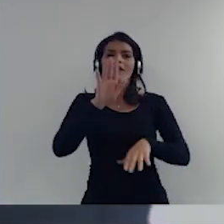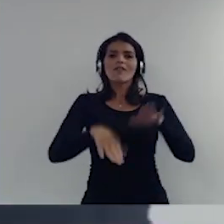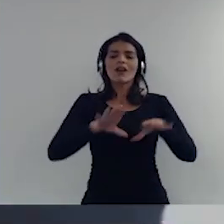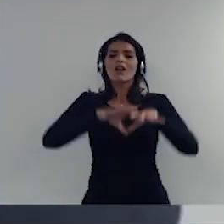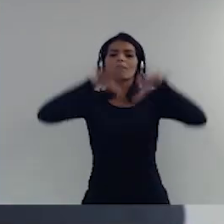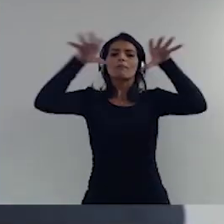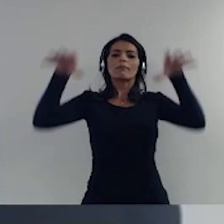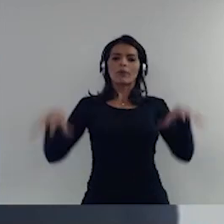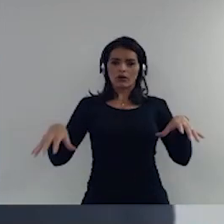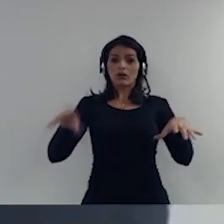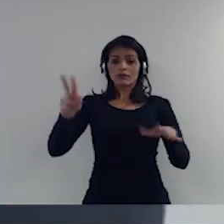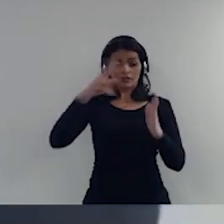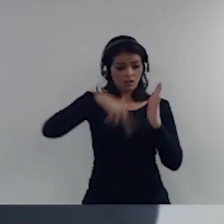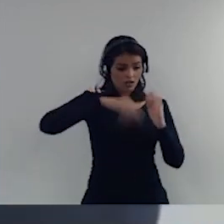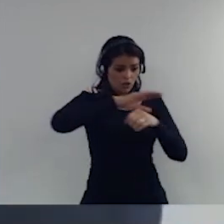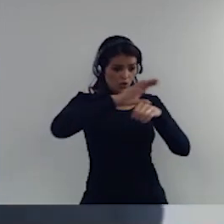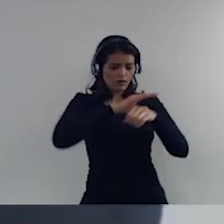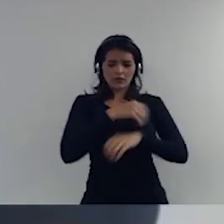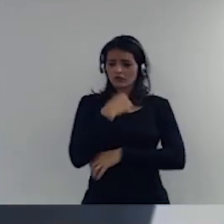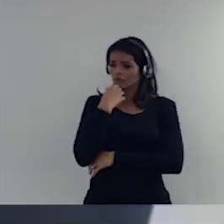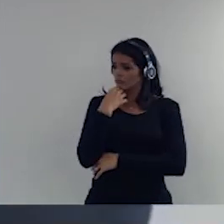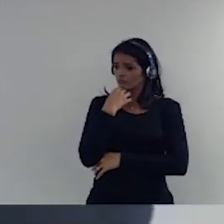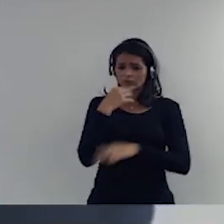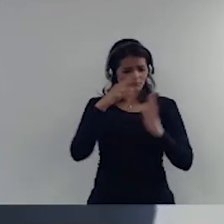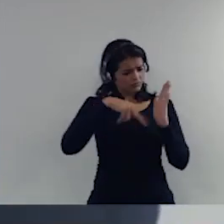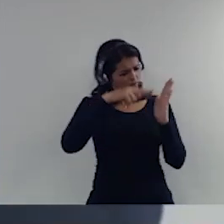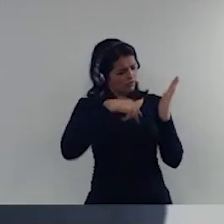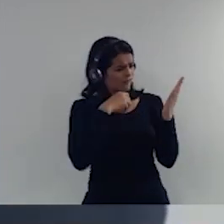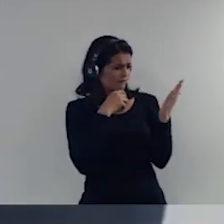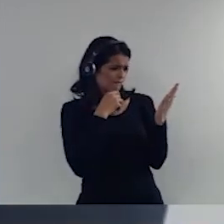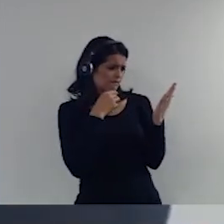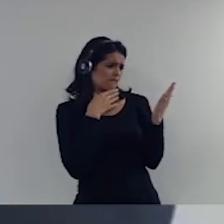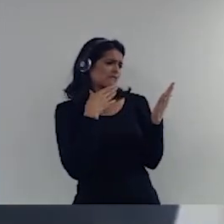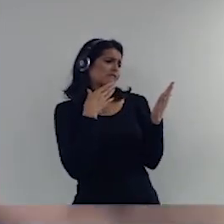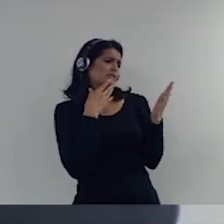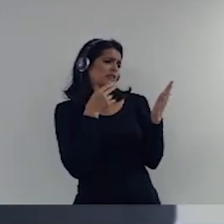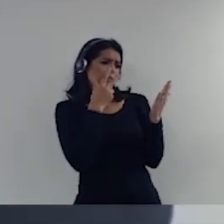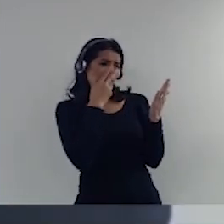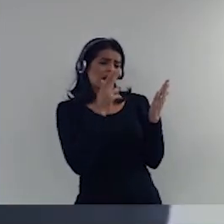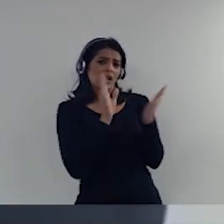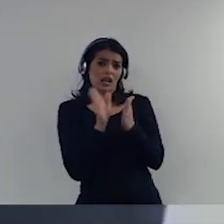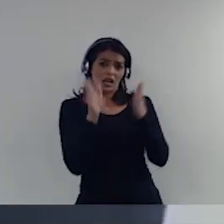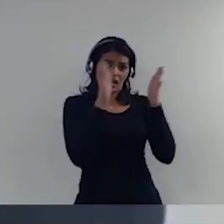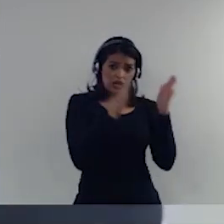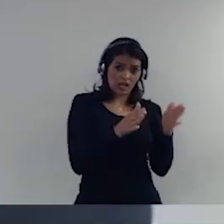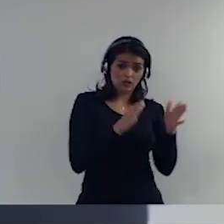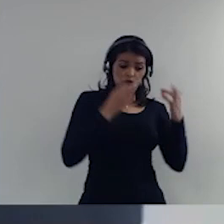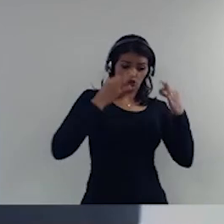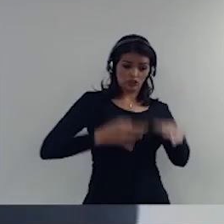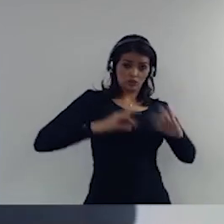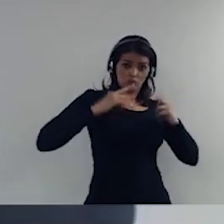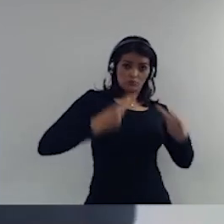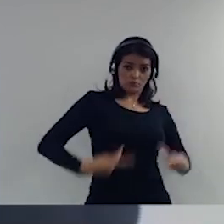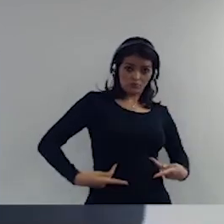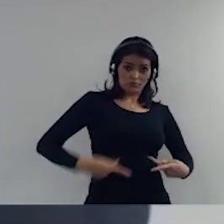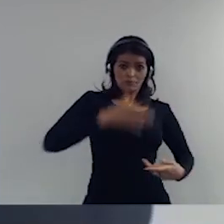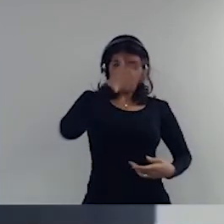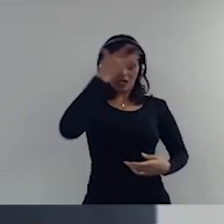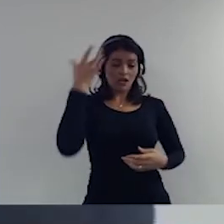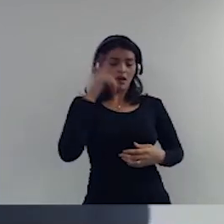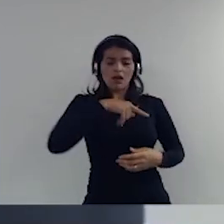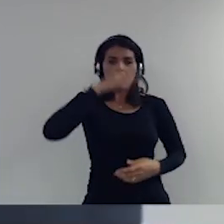polarização. Quando você lê a nossa Constituição, você fala assim, cara, nossa Constituição ela tem um lado claro, a dignidade da pessoa humana ela é